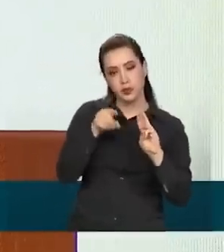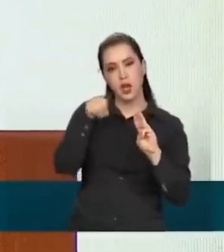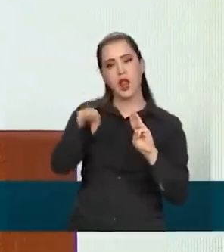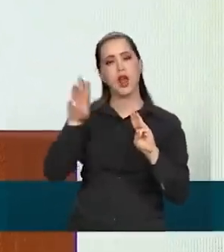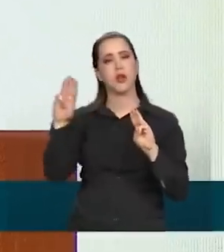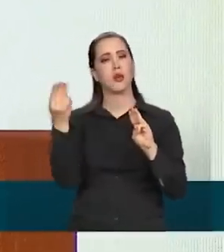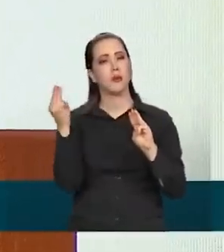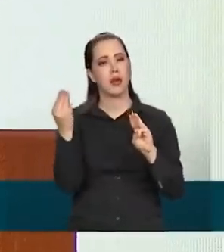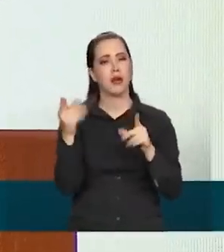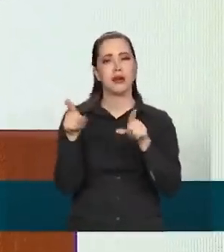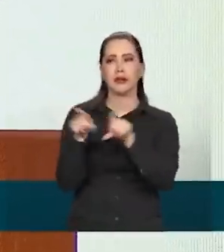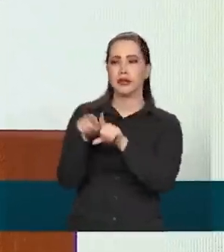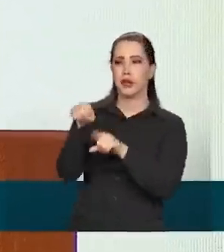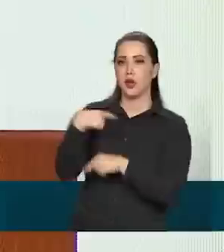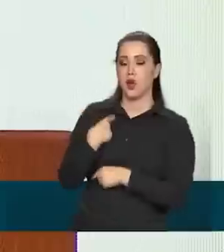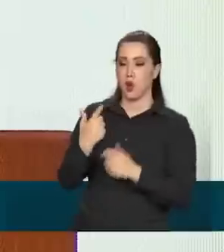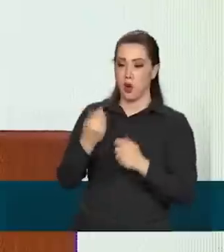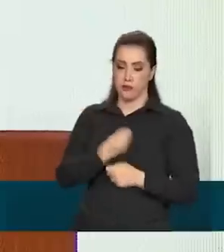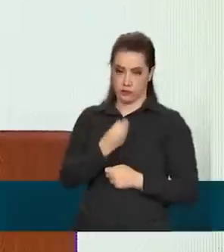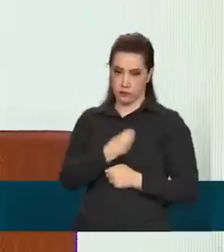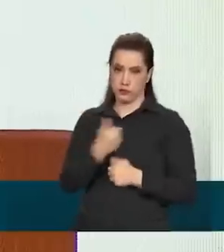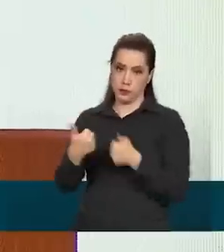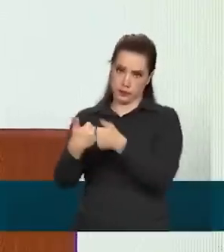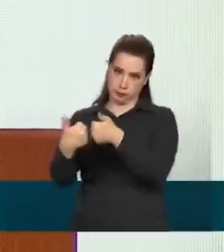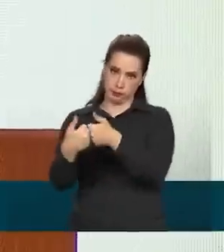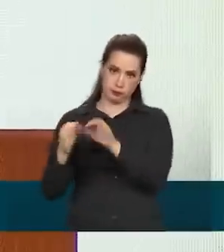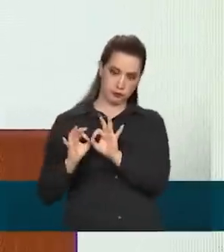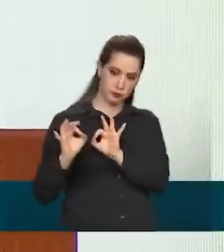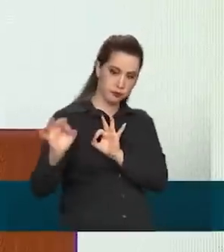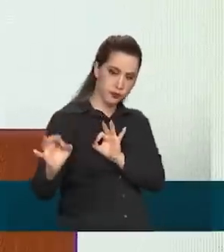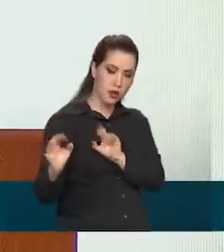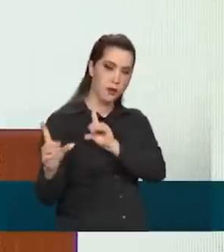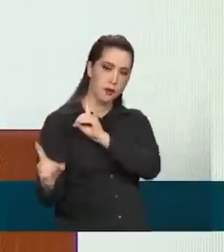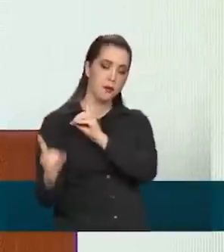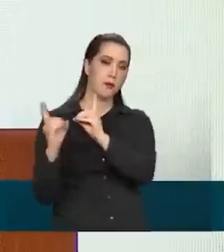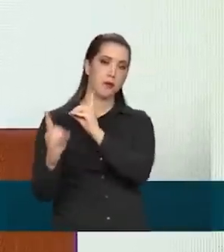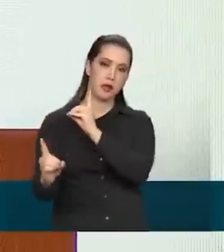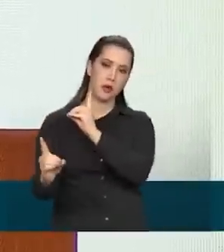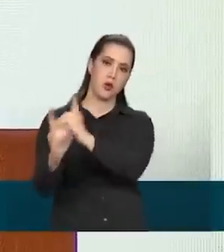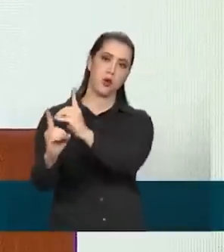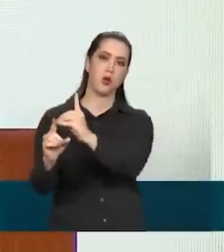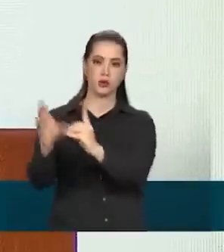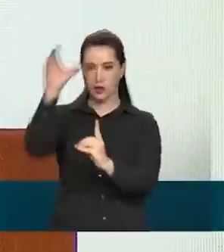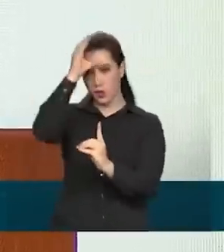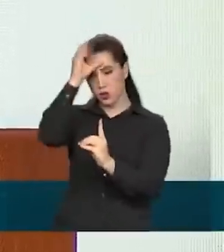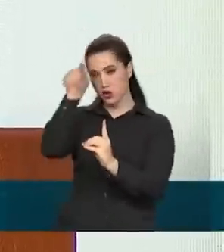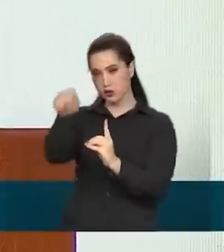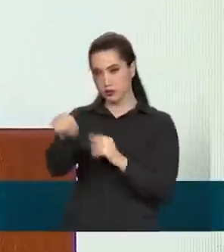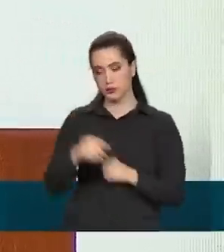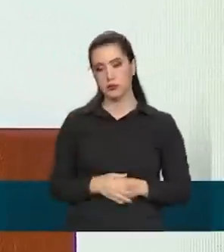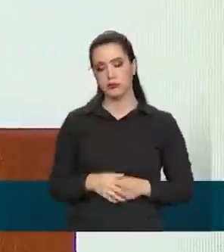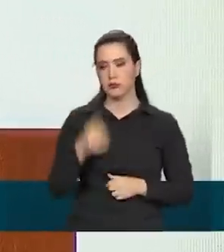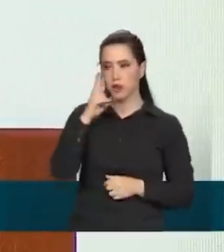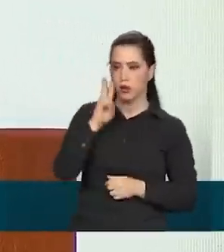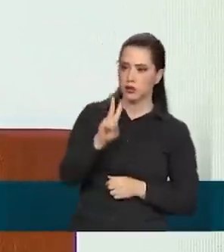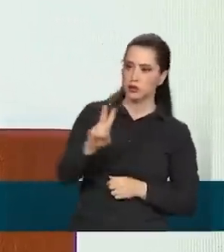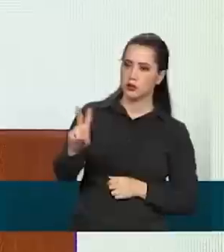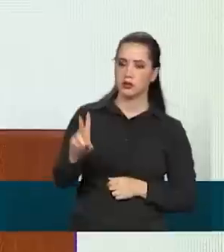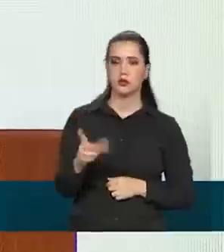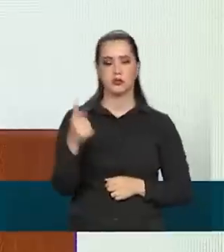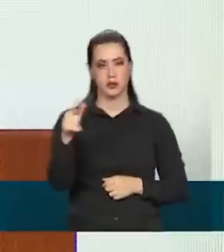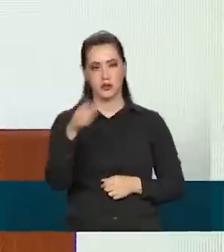Maranhão, onde é o meu território, para encontrar com a tia Maria. Chegando lá, eu a encontrei com